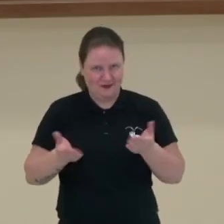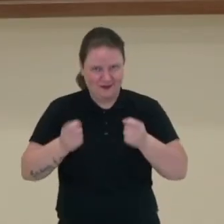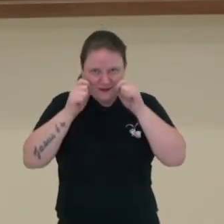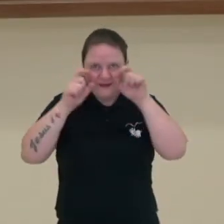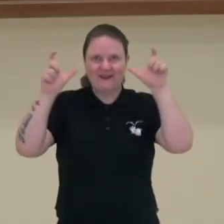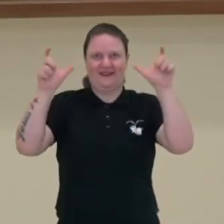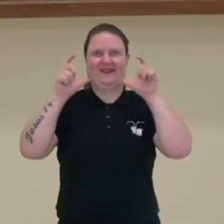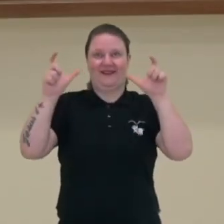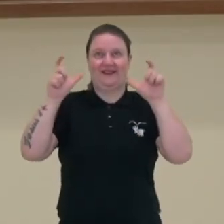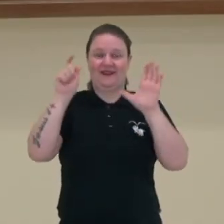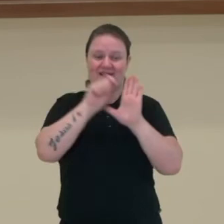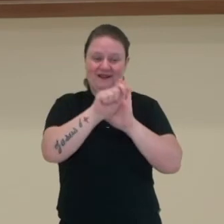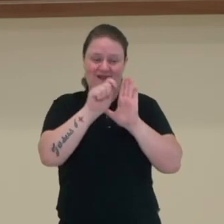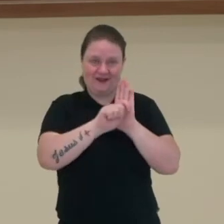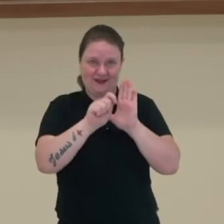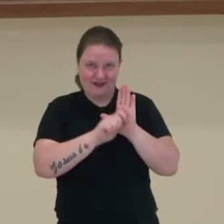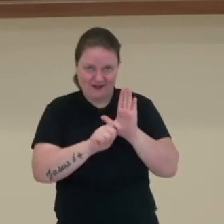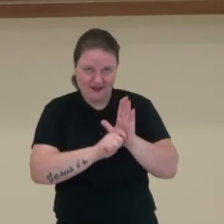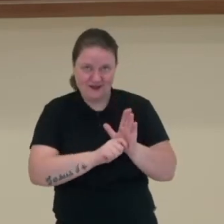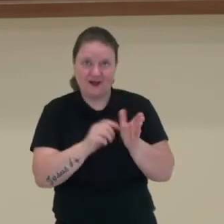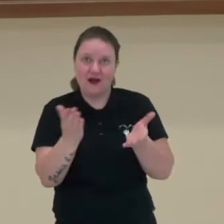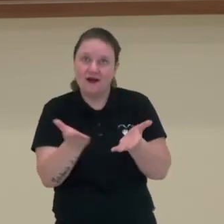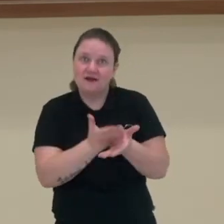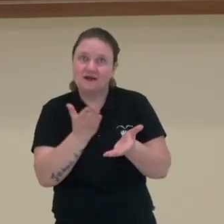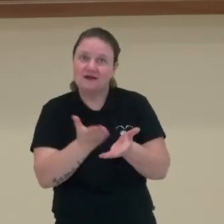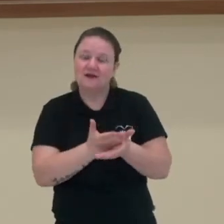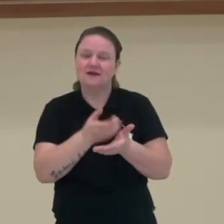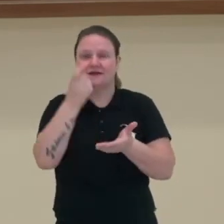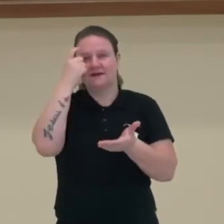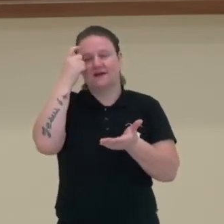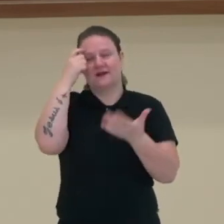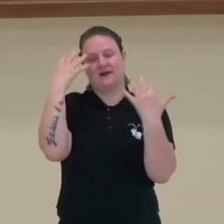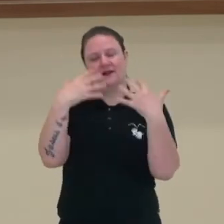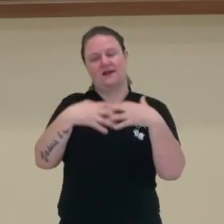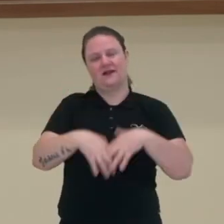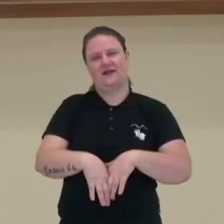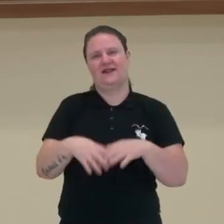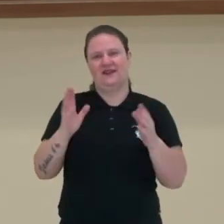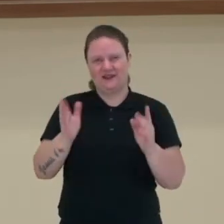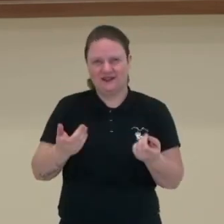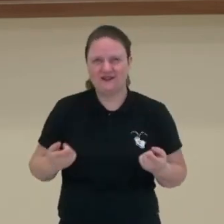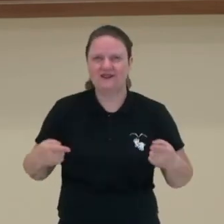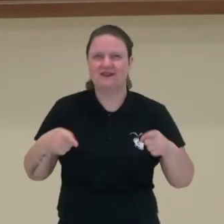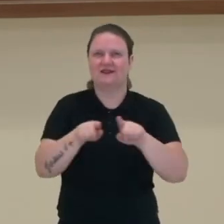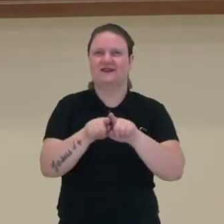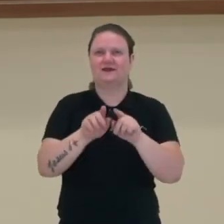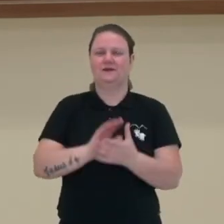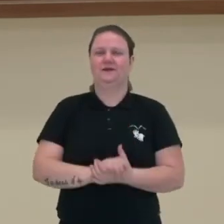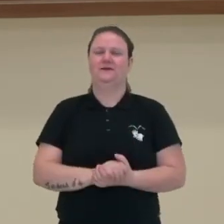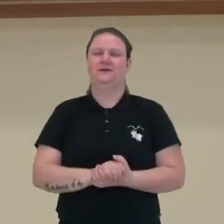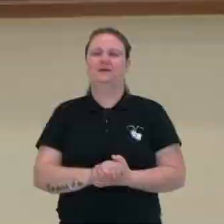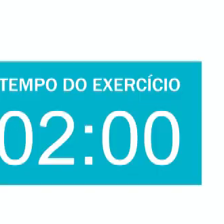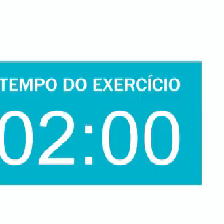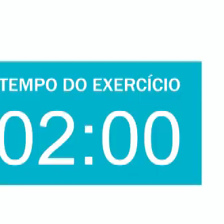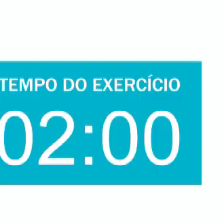no que eu falei. Escreve lá no teu caderno, reflete sobre isso, daqui a pouquinho a gente retorna. Música.